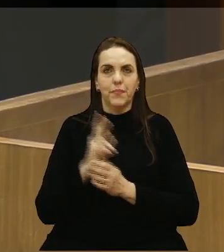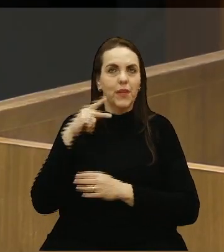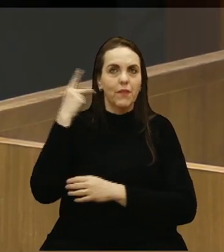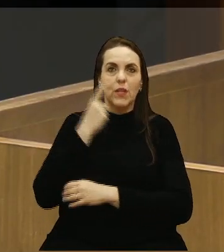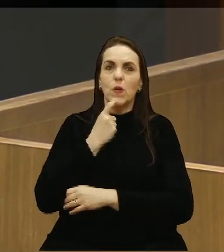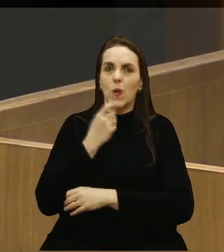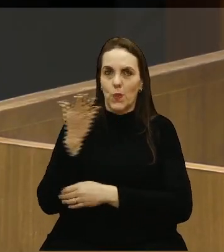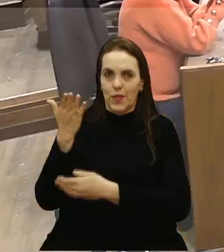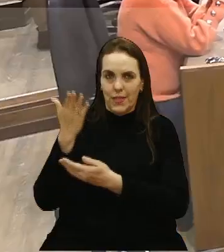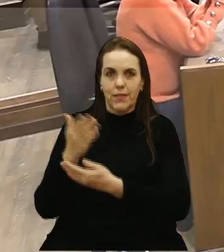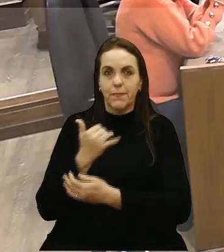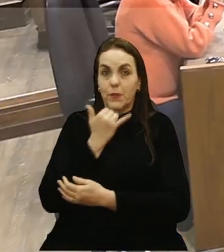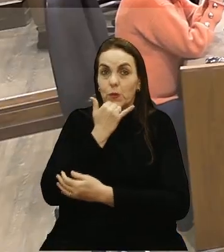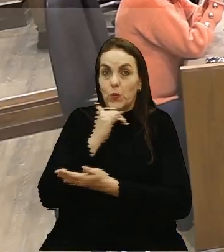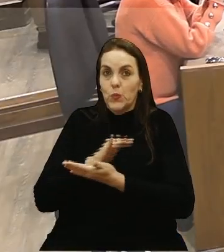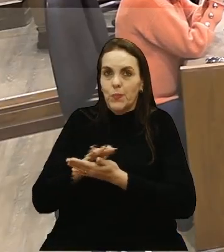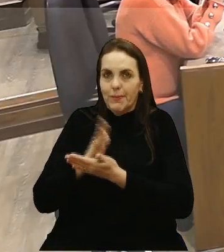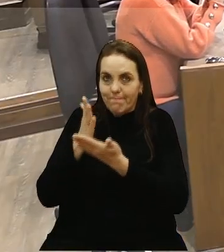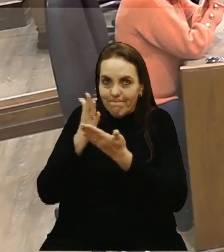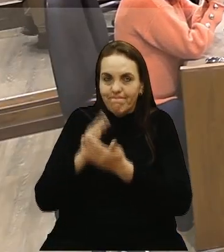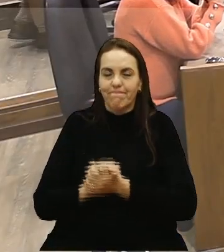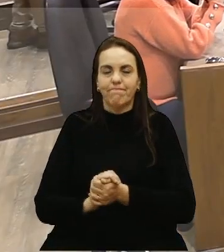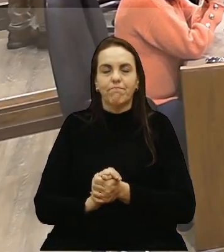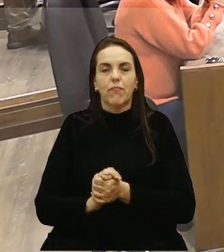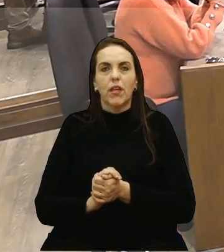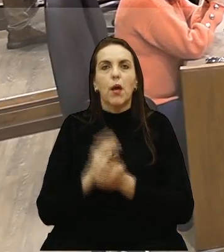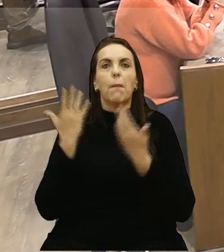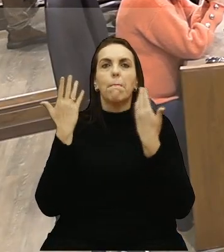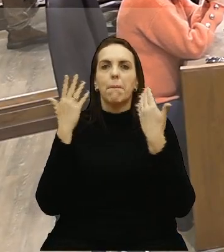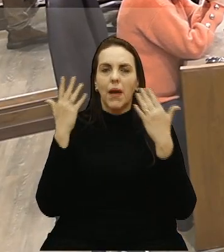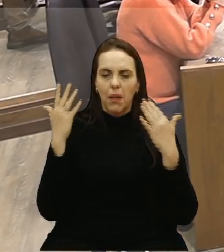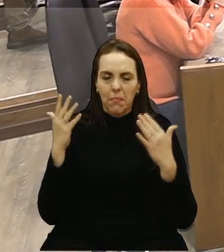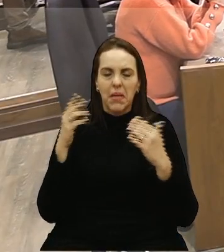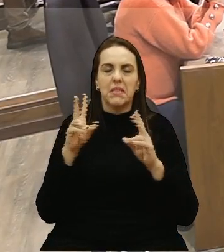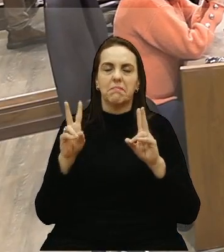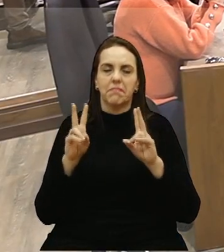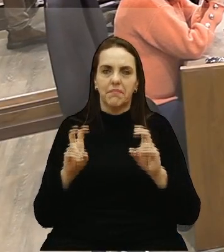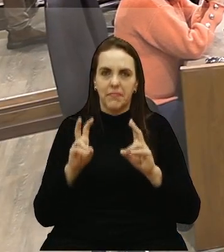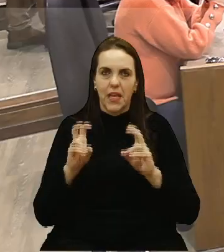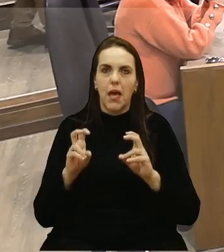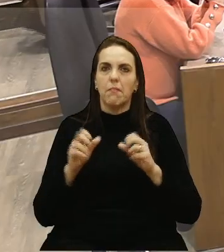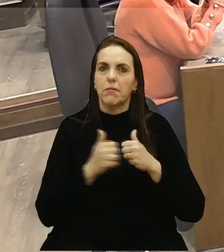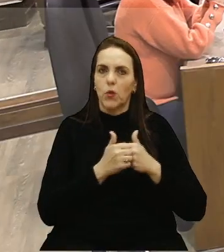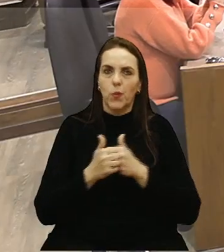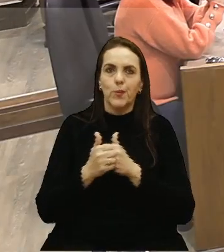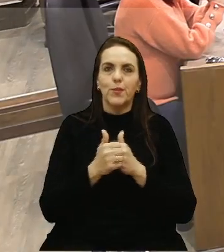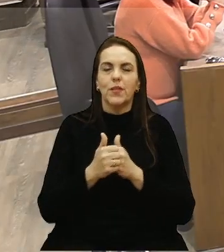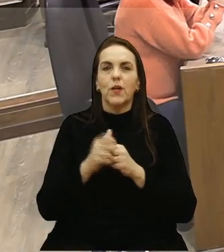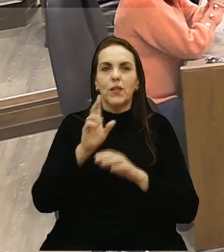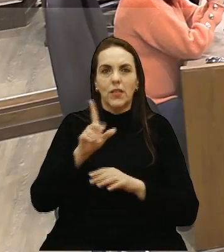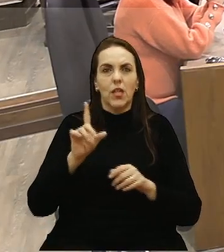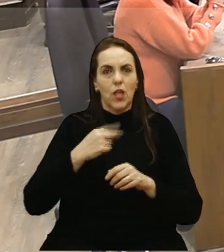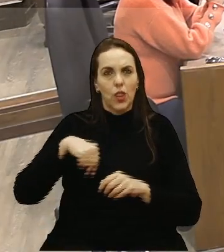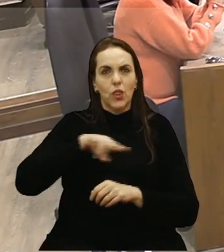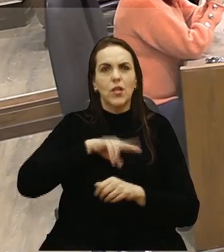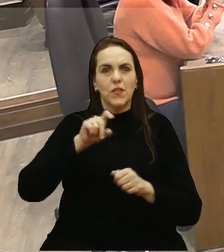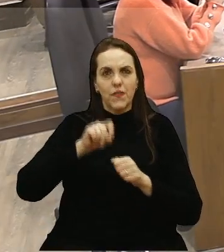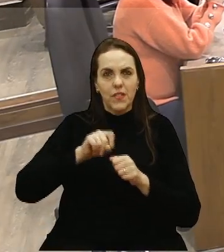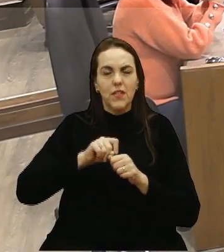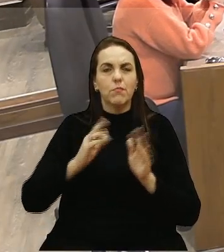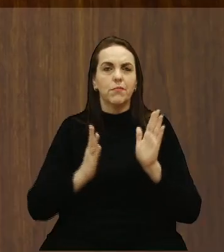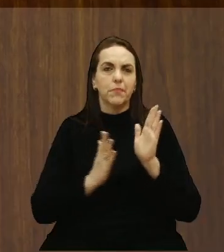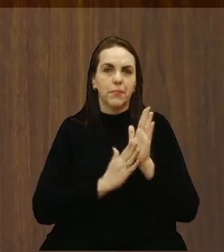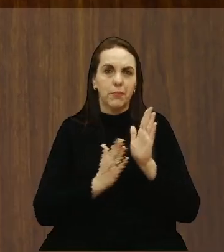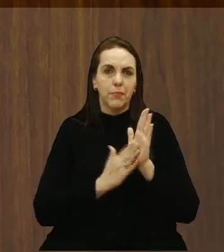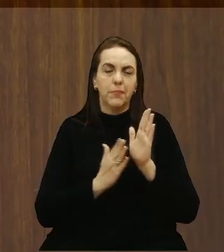perdoe. Obrigada, vereador. Parabéns pelo tema, pela condução, né? A gente tinha feito toda uma proposta